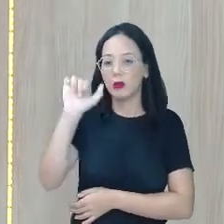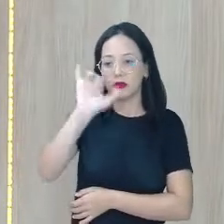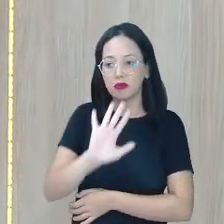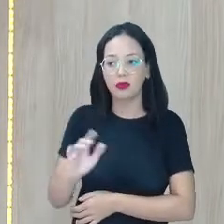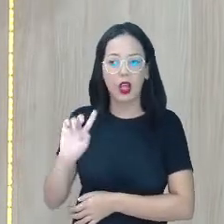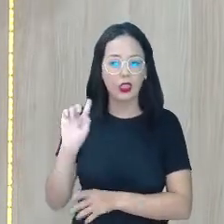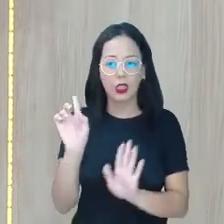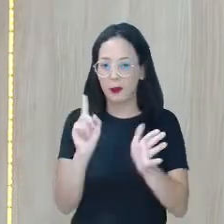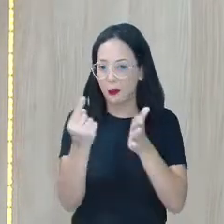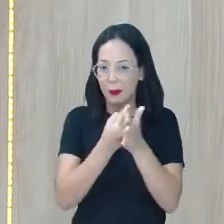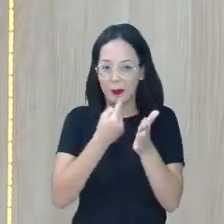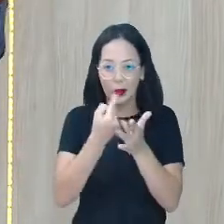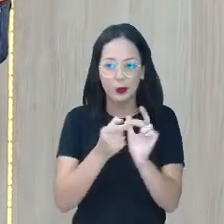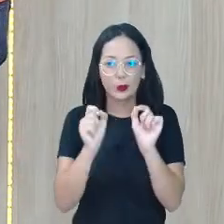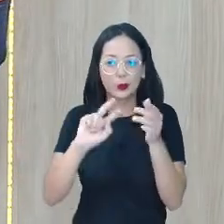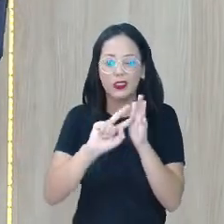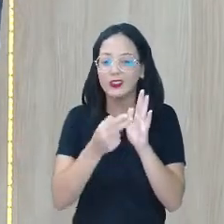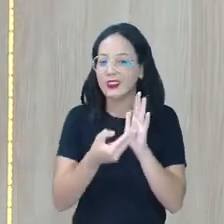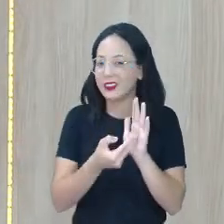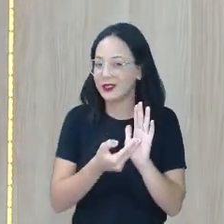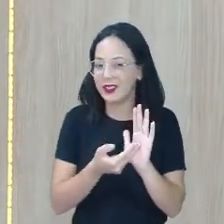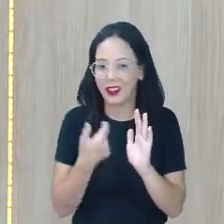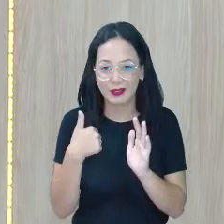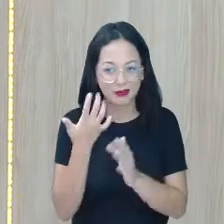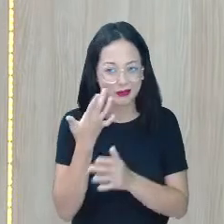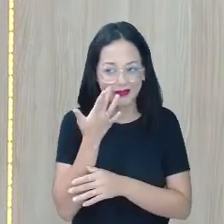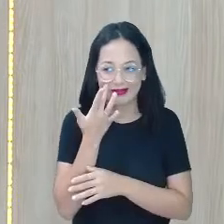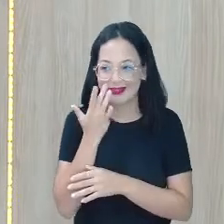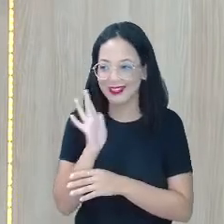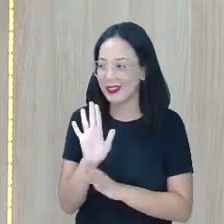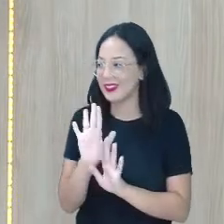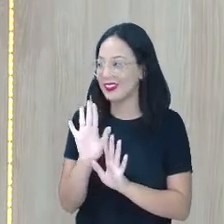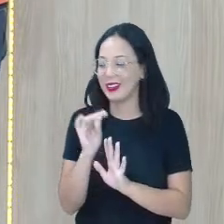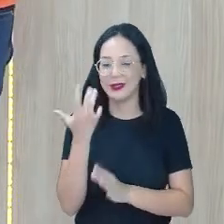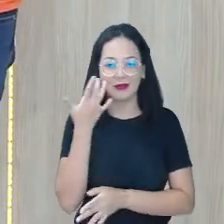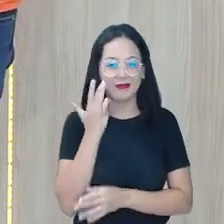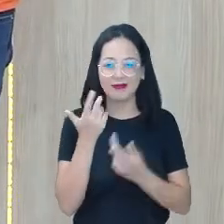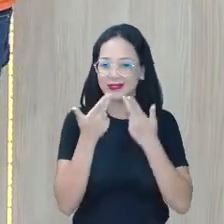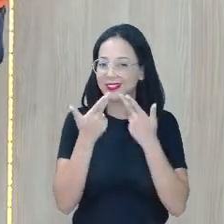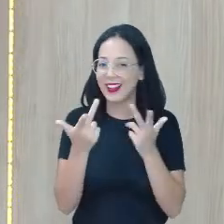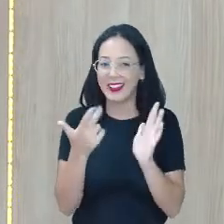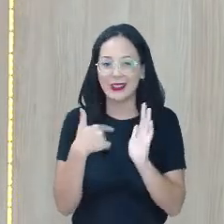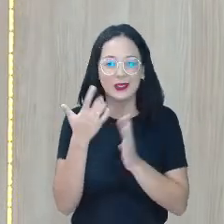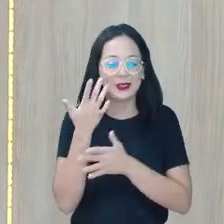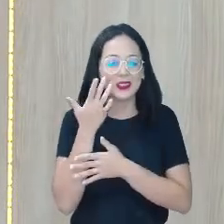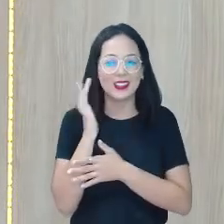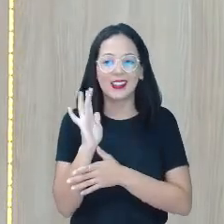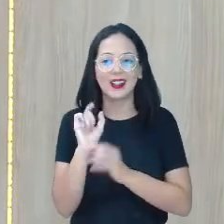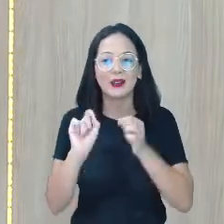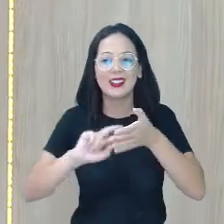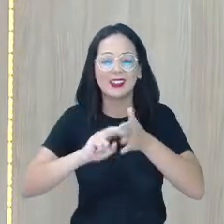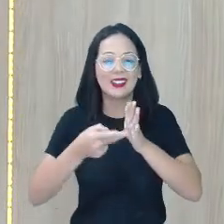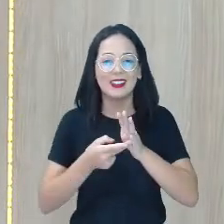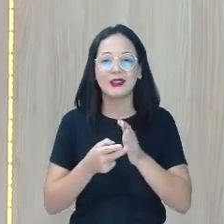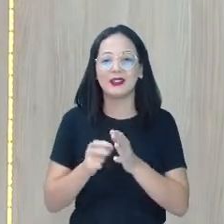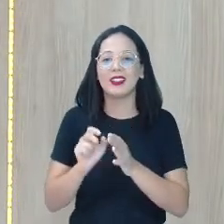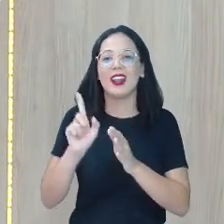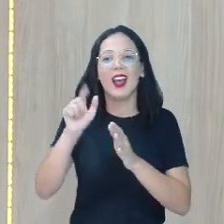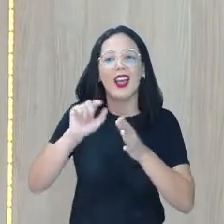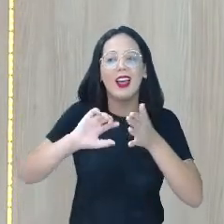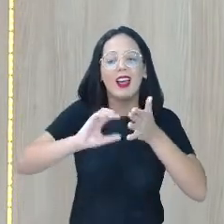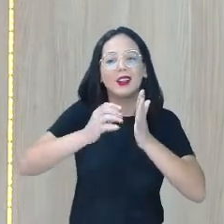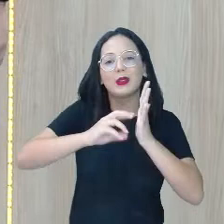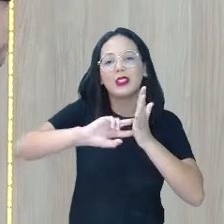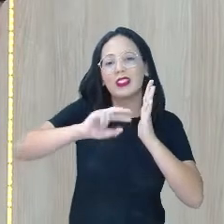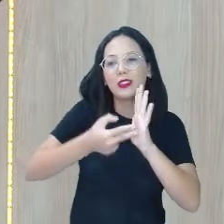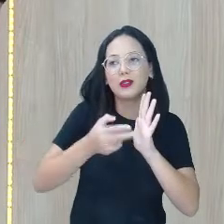me pergunte o que é que eles significam, né, que eu não consegui identificar, né, o